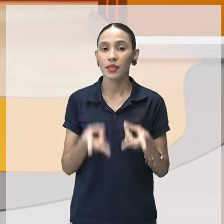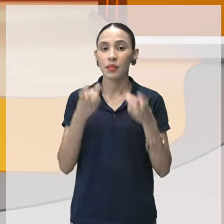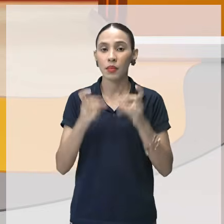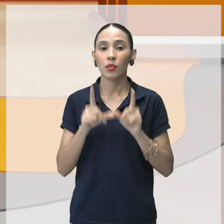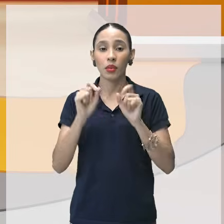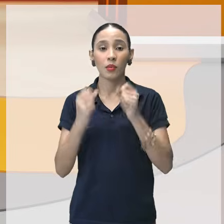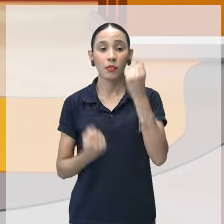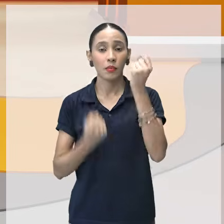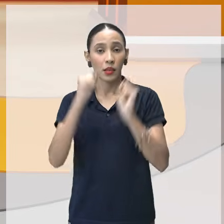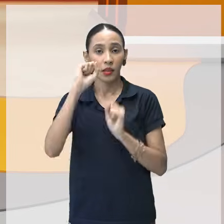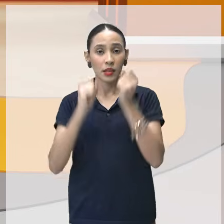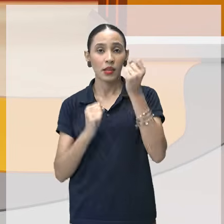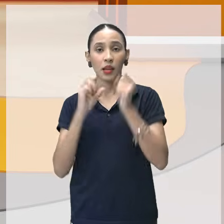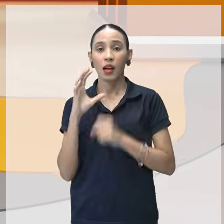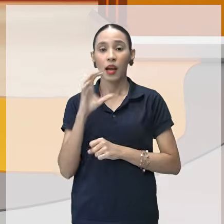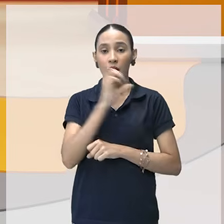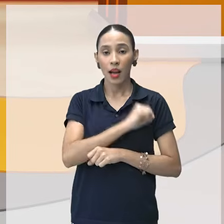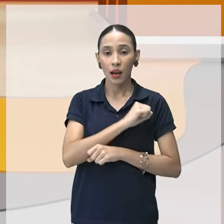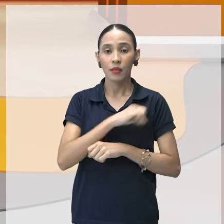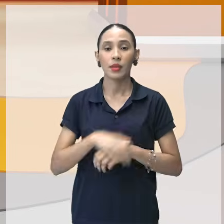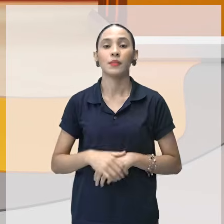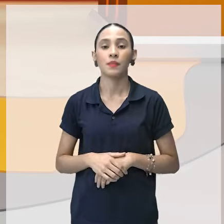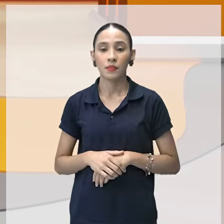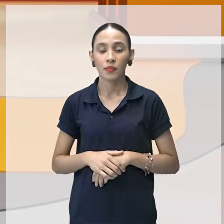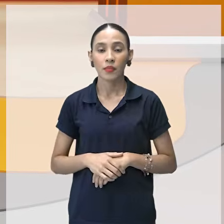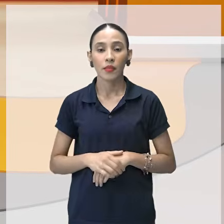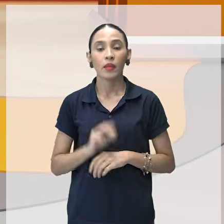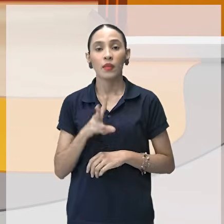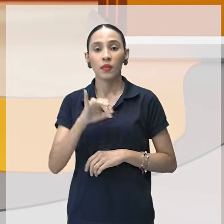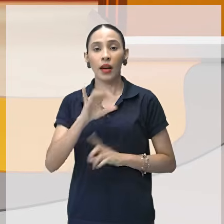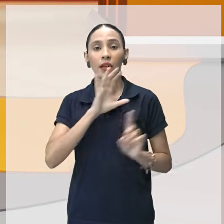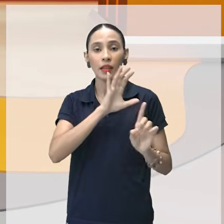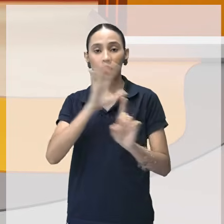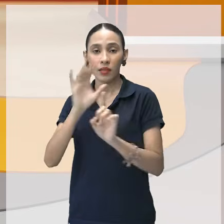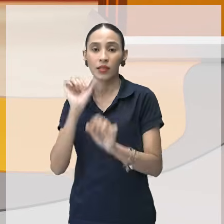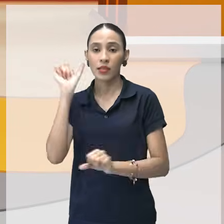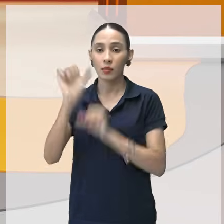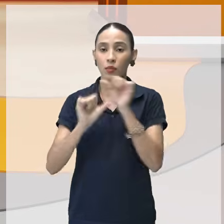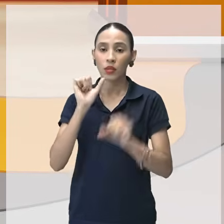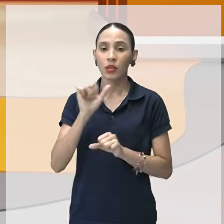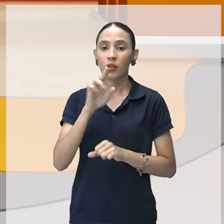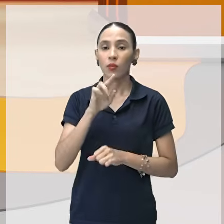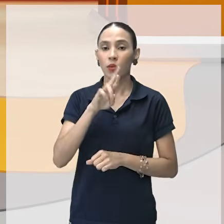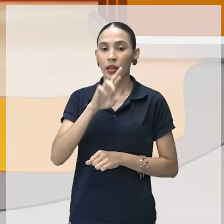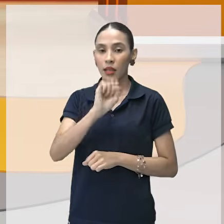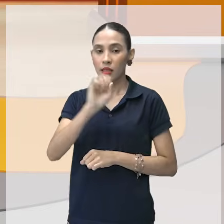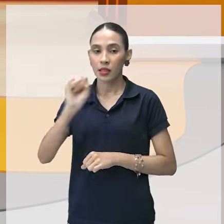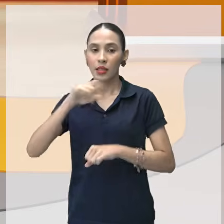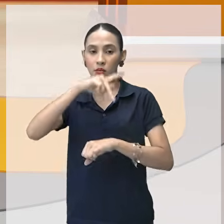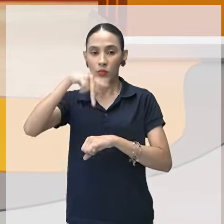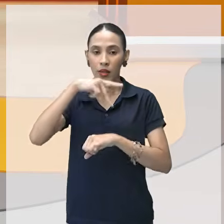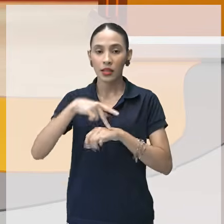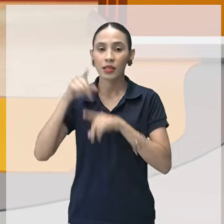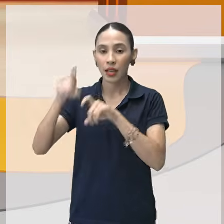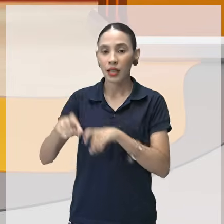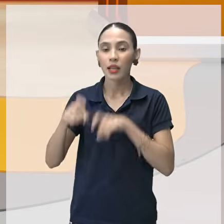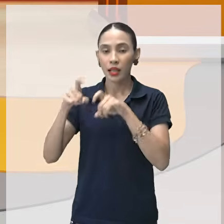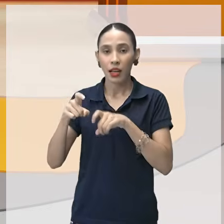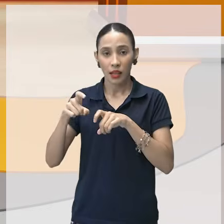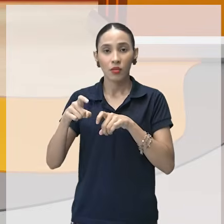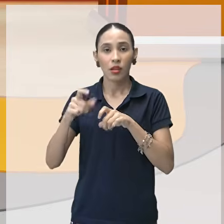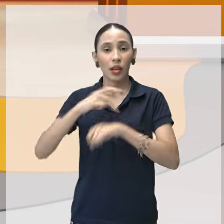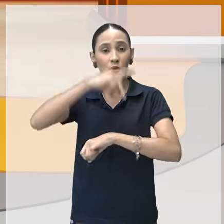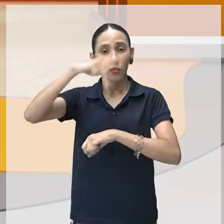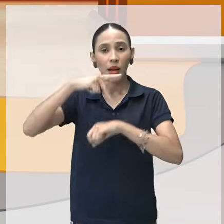uma industrialização acelerada, que vai transformar a União Soviética de um país agrário em uma